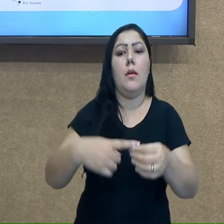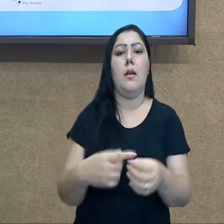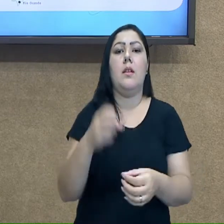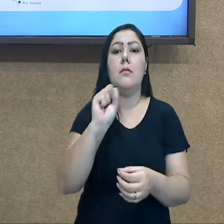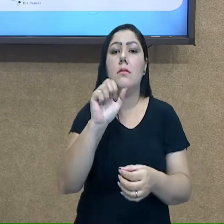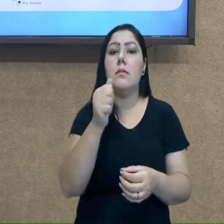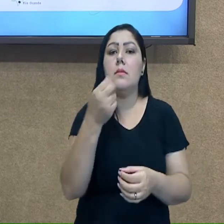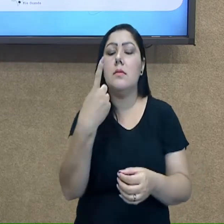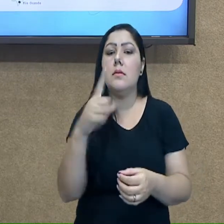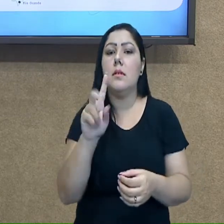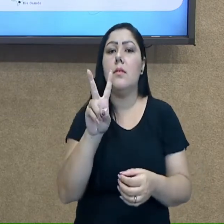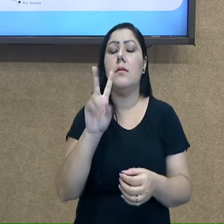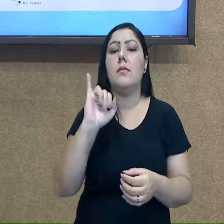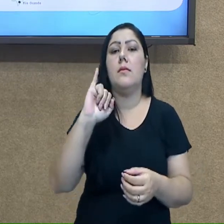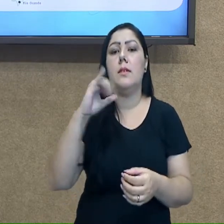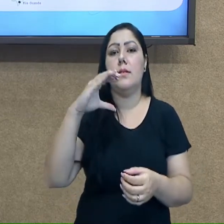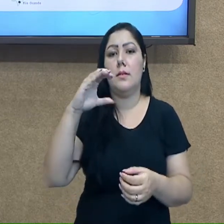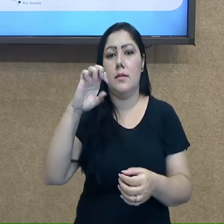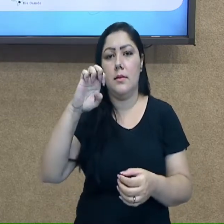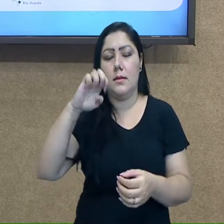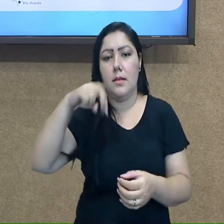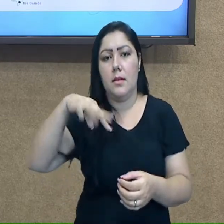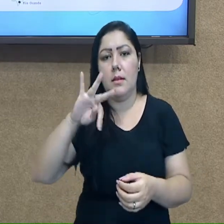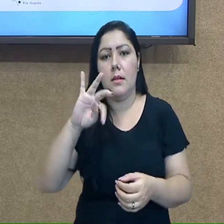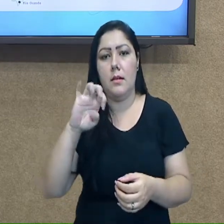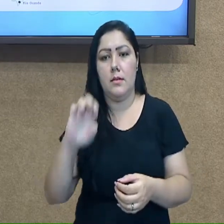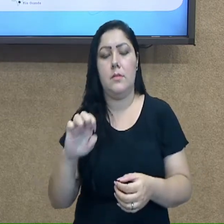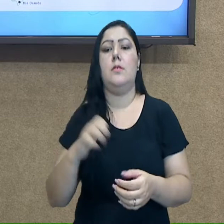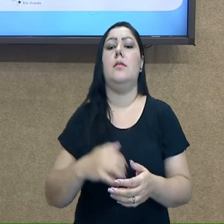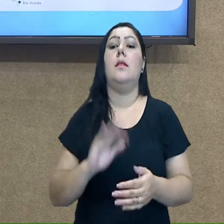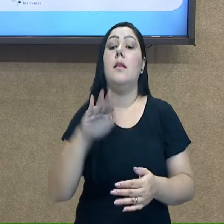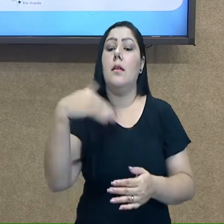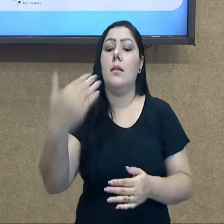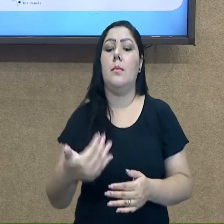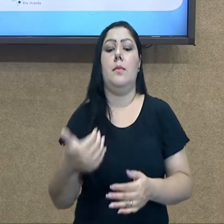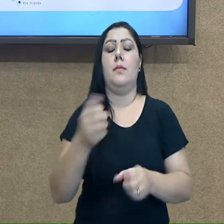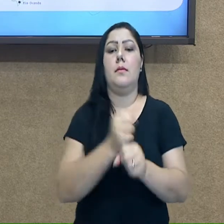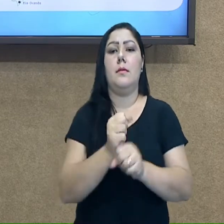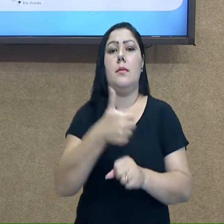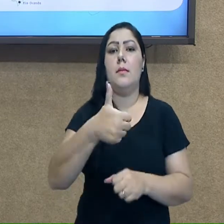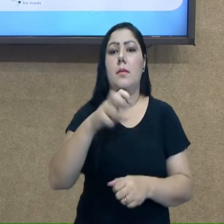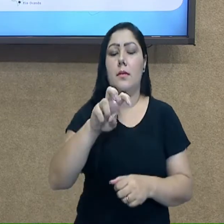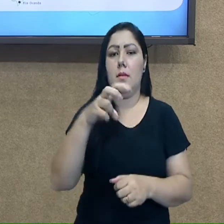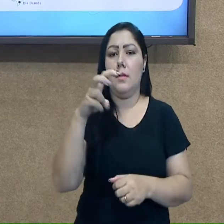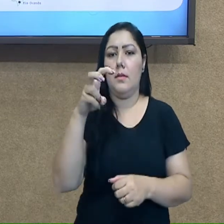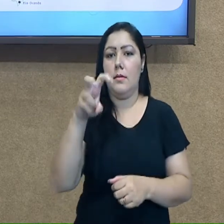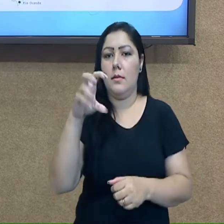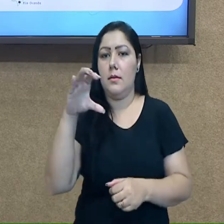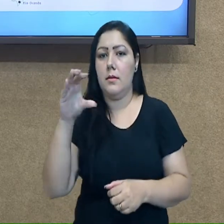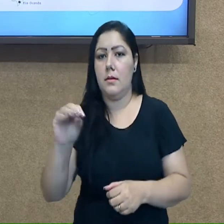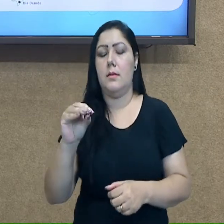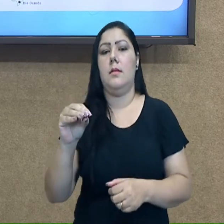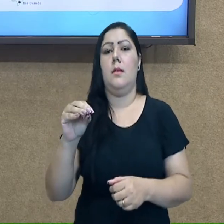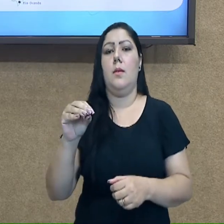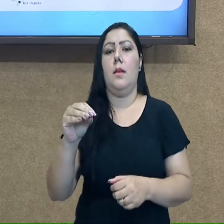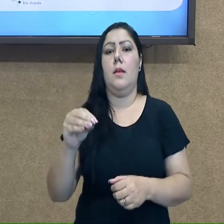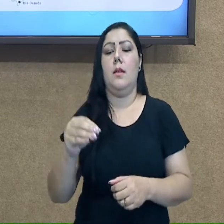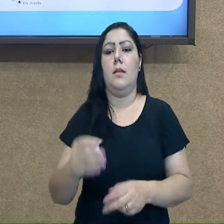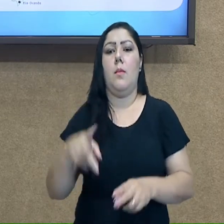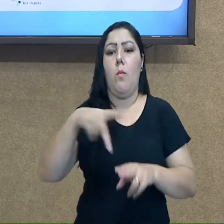em 1550, Tomé de Souza trouxe um novo carregamento, desta vez para